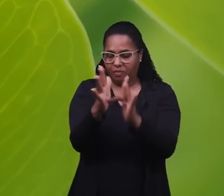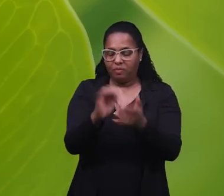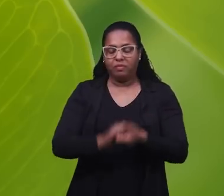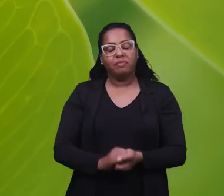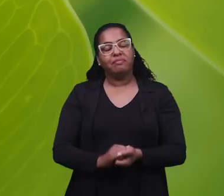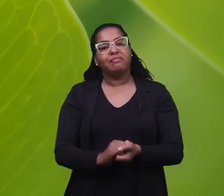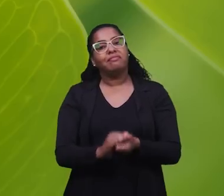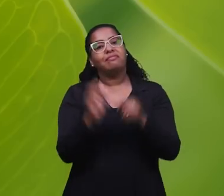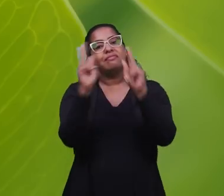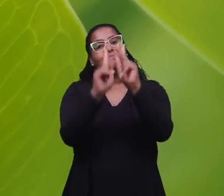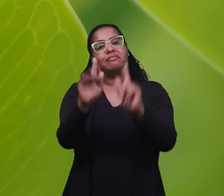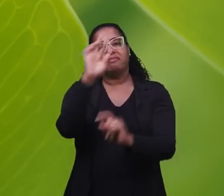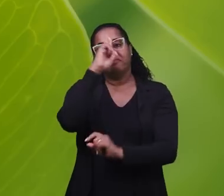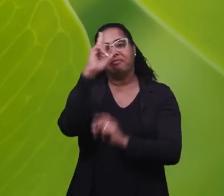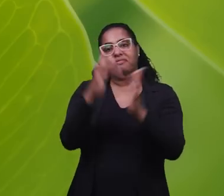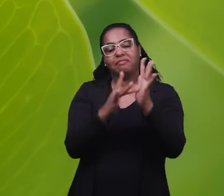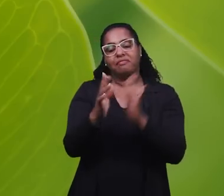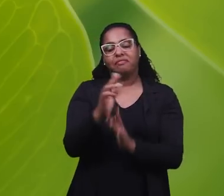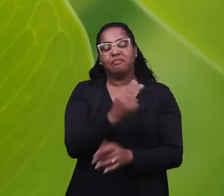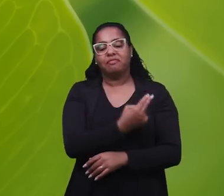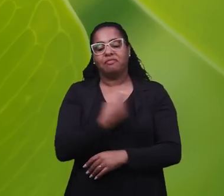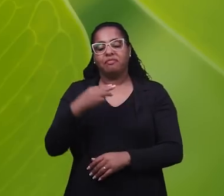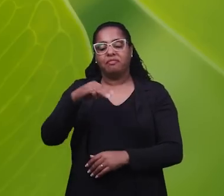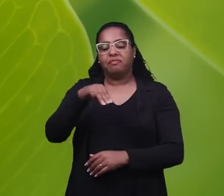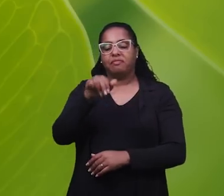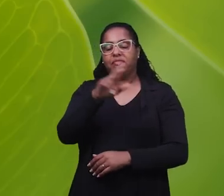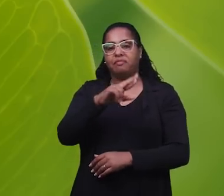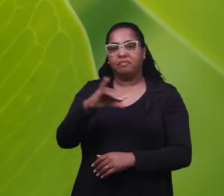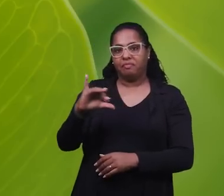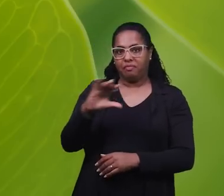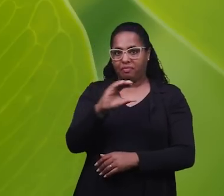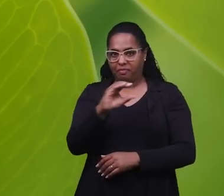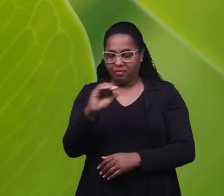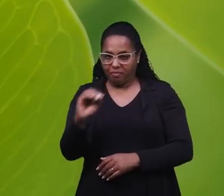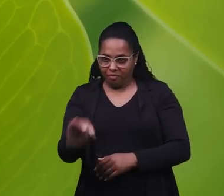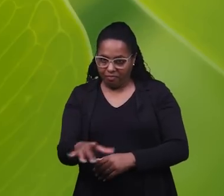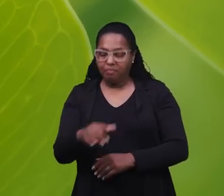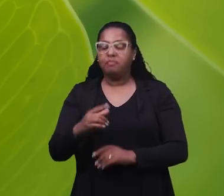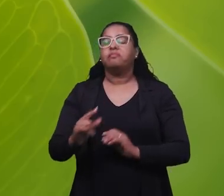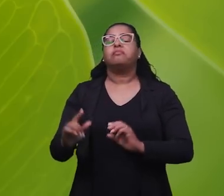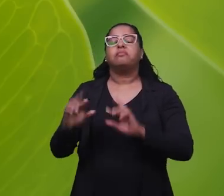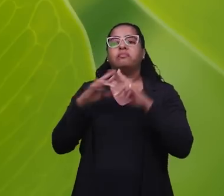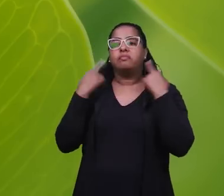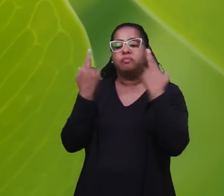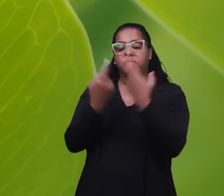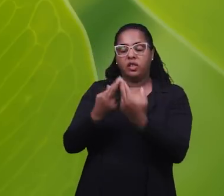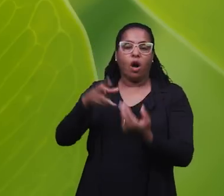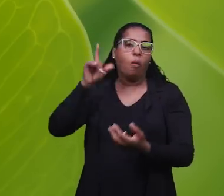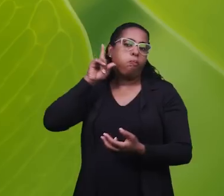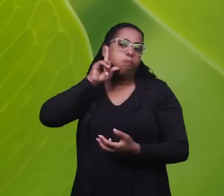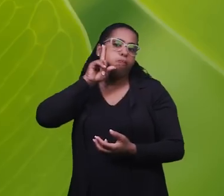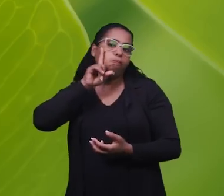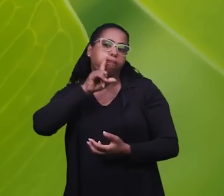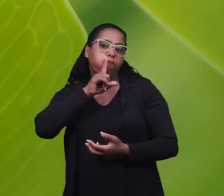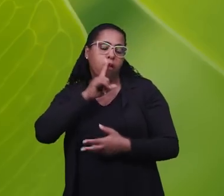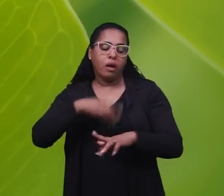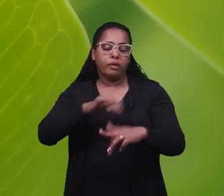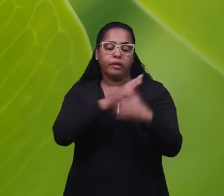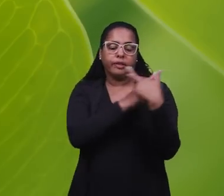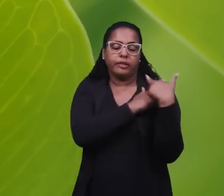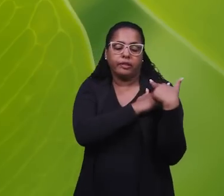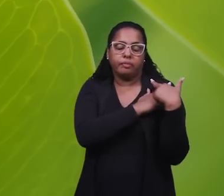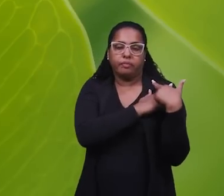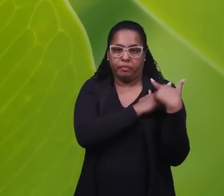Jesus. A paz do Senhor Jesus, irmãos. Meu nome é Márcio Santos, congrego aqui na igreja de Framingham, nos Estados Unidos, onde está